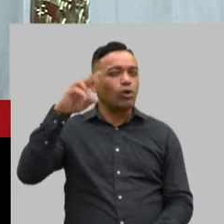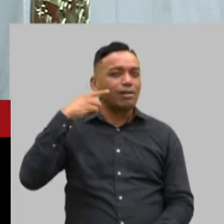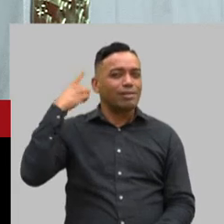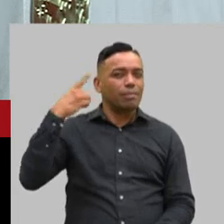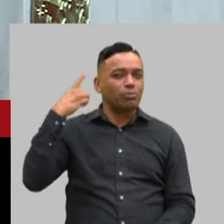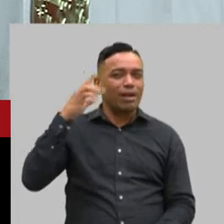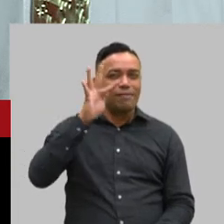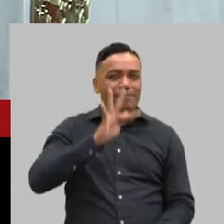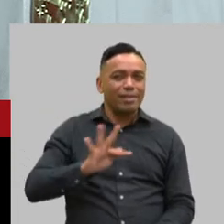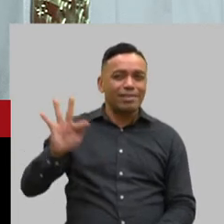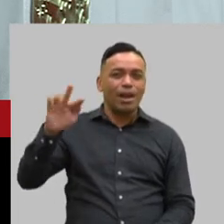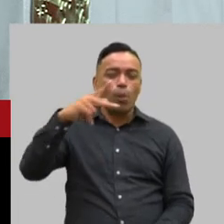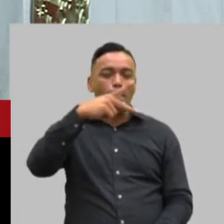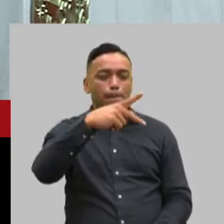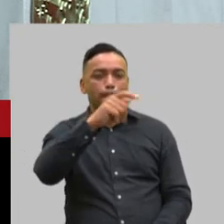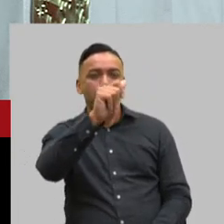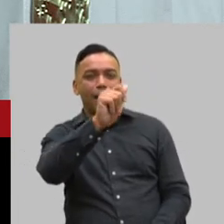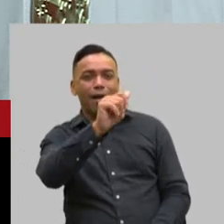Patrus Ananias.